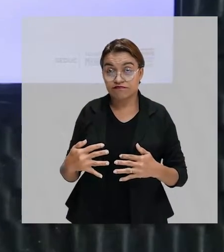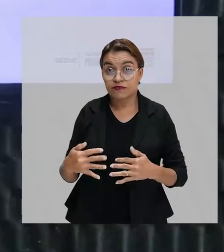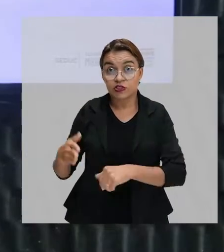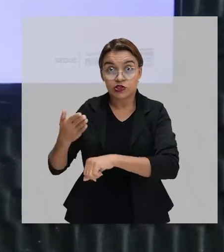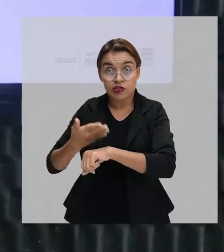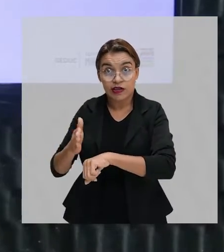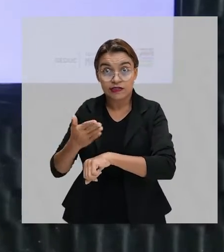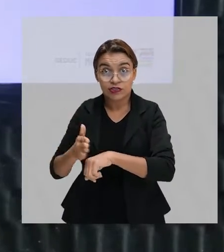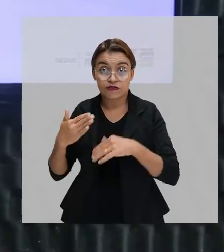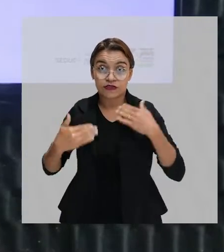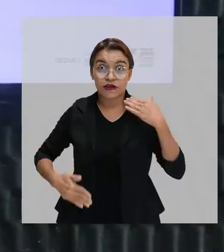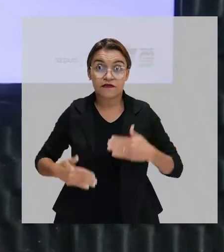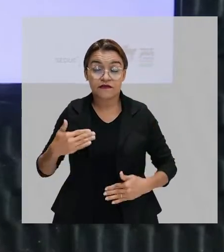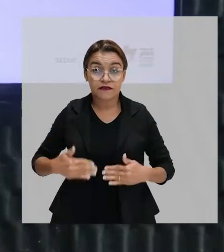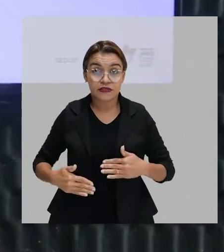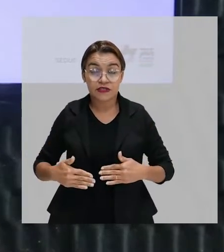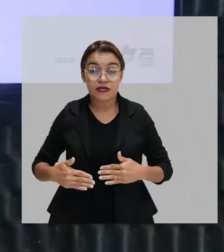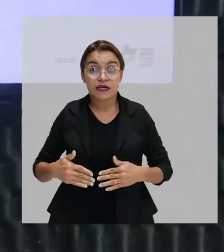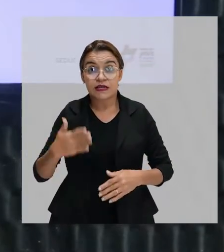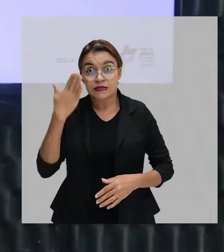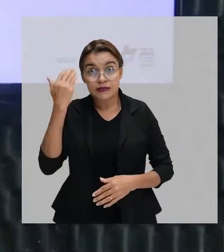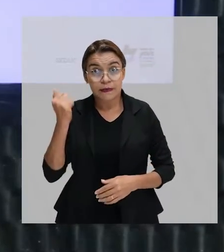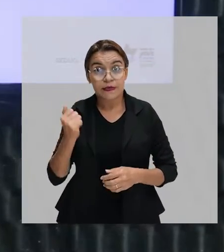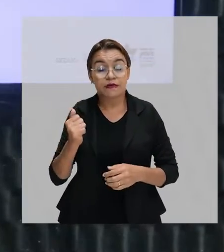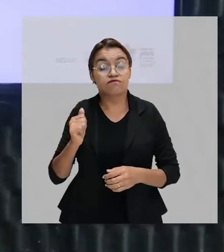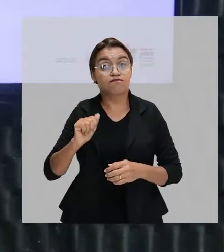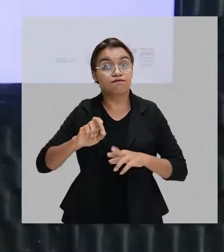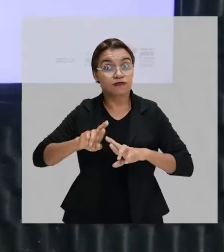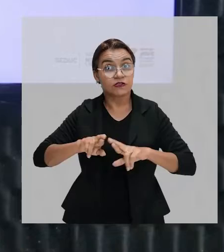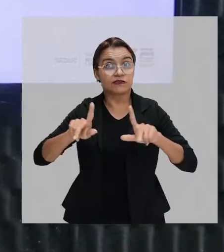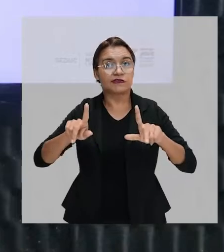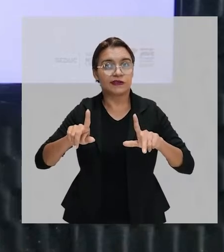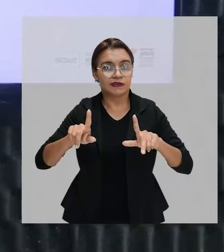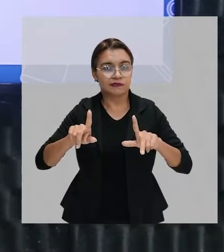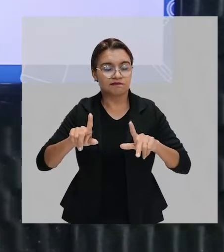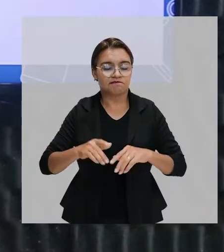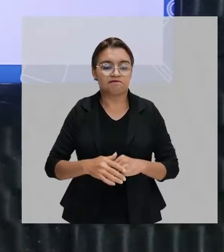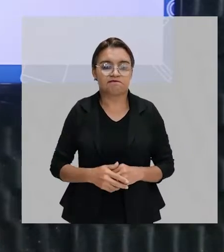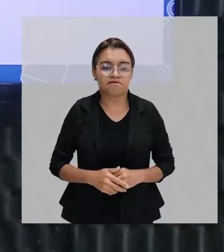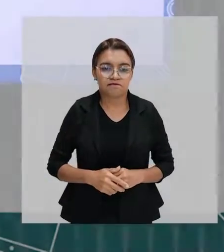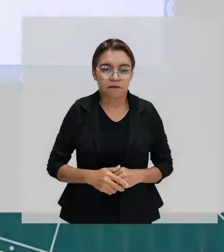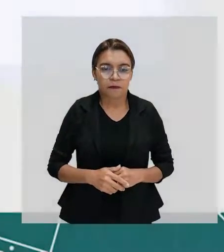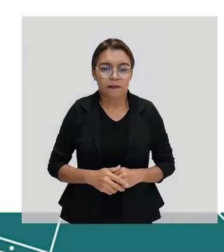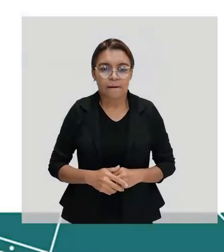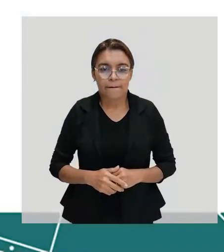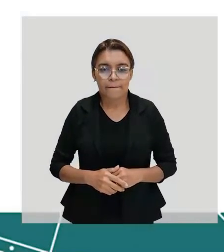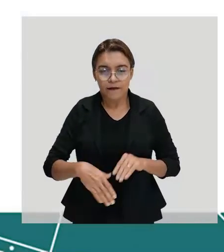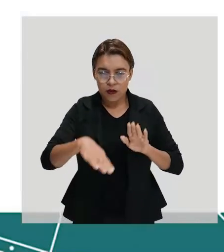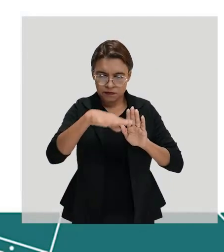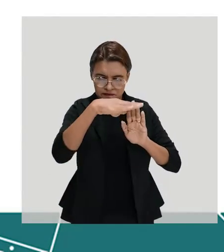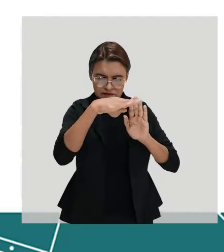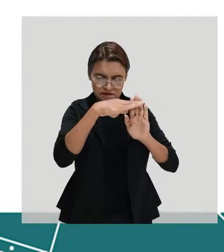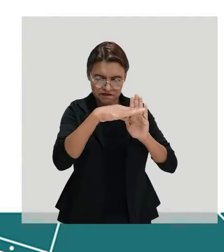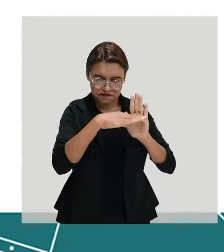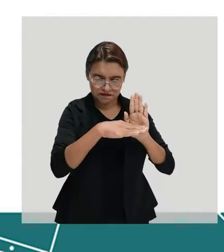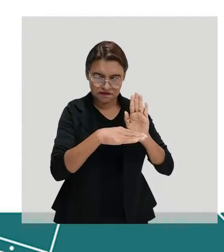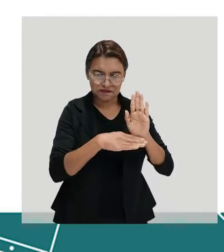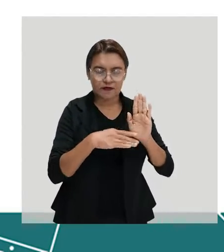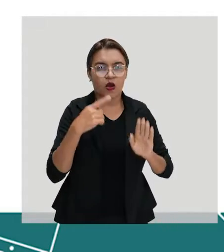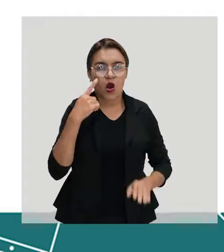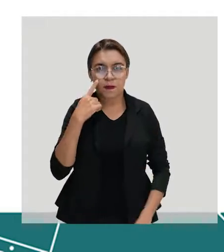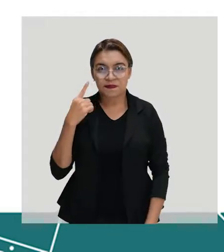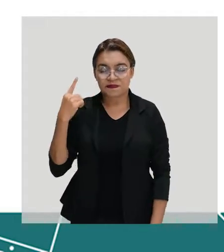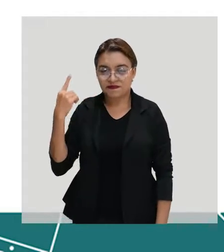e vamos entender também o que é aptidão física certo então vamos lá eu organizar a sala da seguinte forma